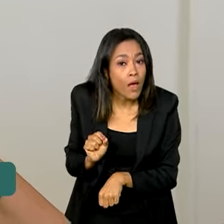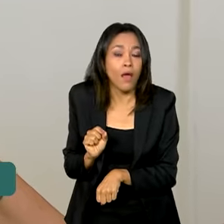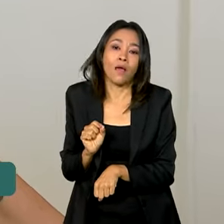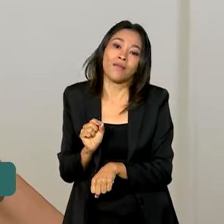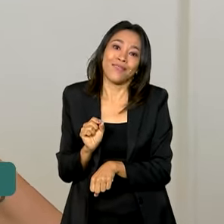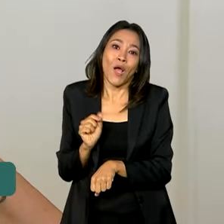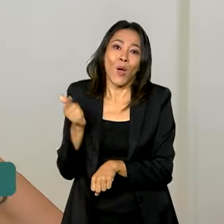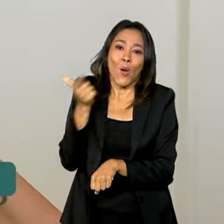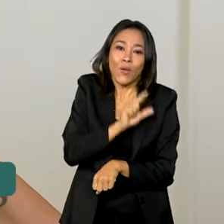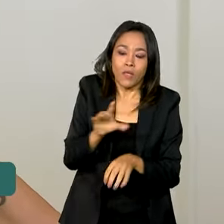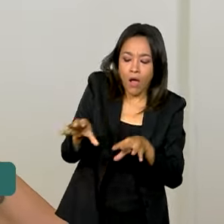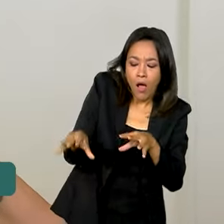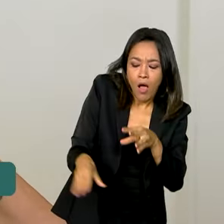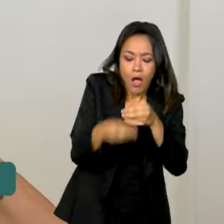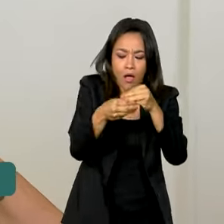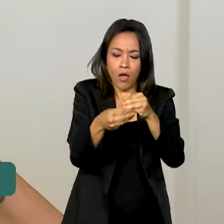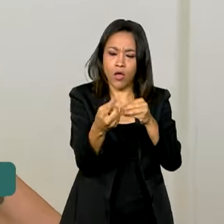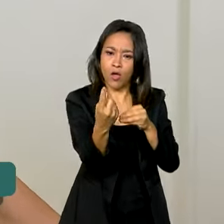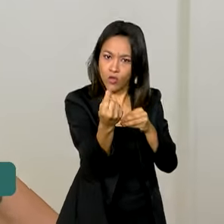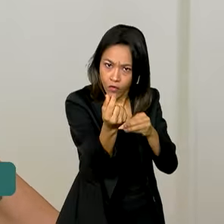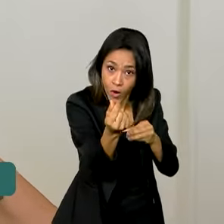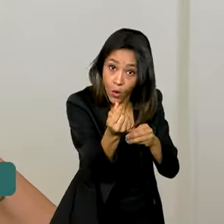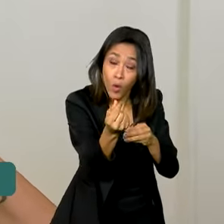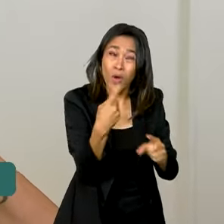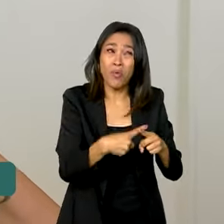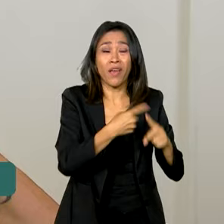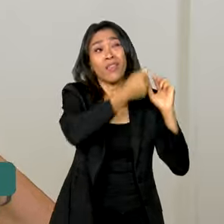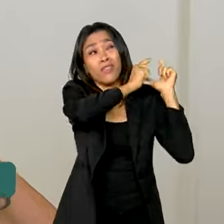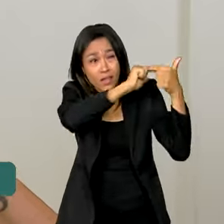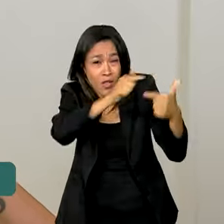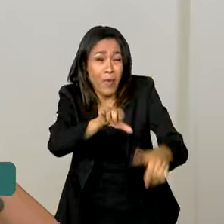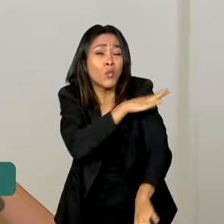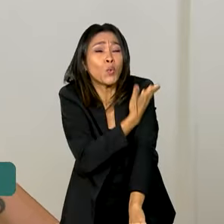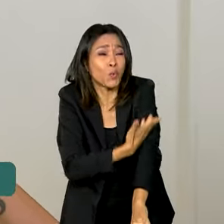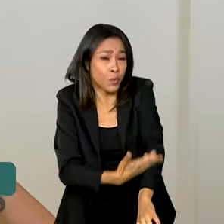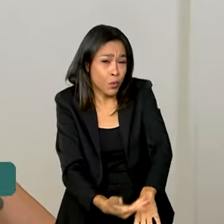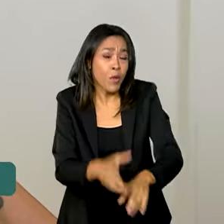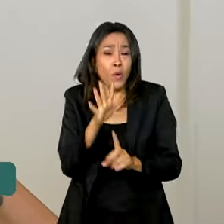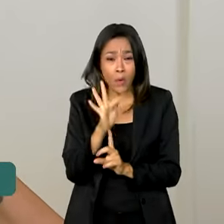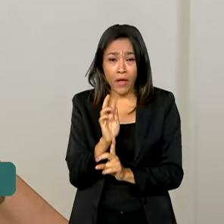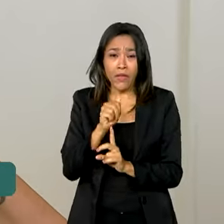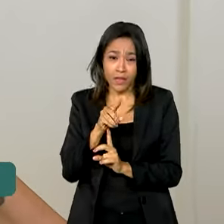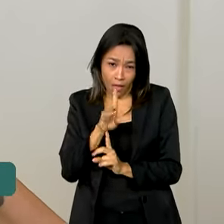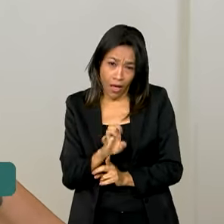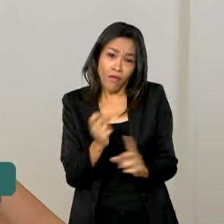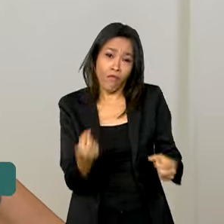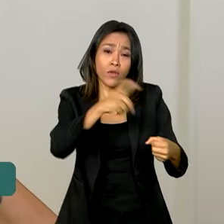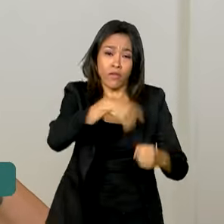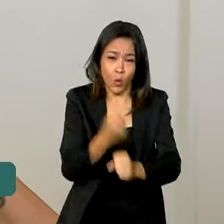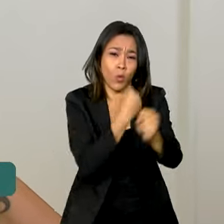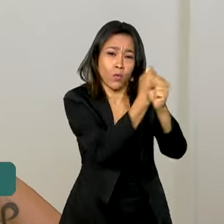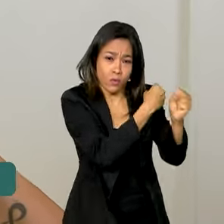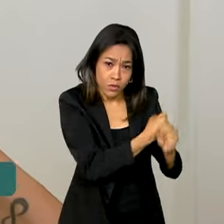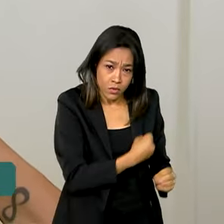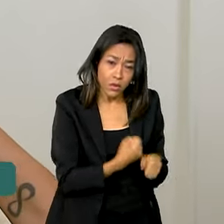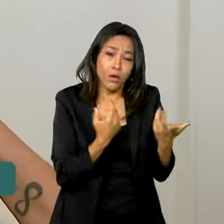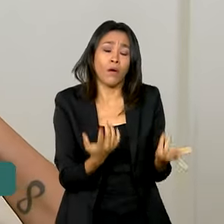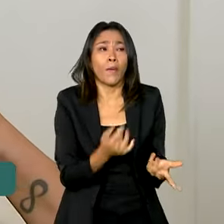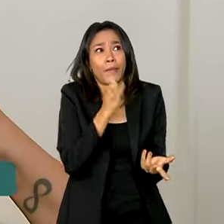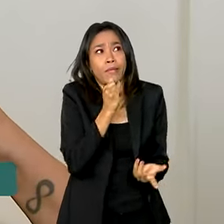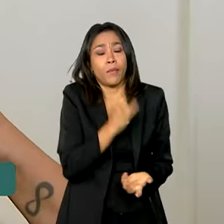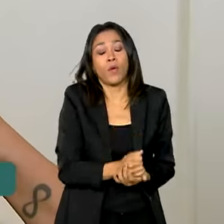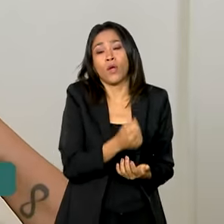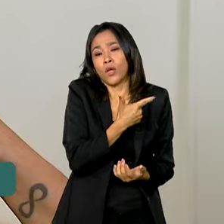o reajuste do valor. Porque, tradicionalmente, o FNDE retomava essas obras, vamos imaginar, retomava uma obra